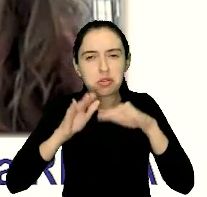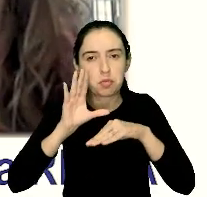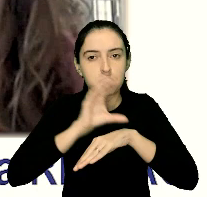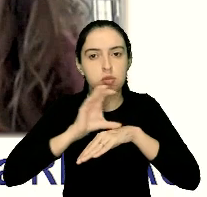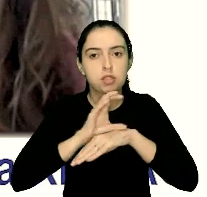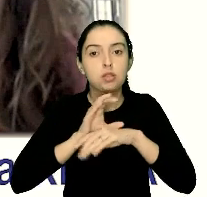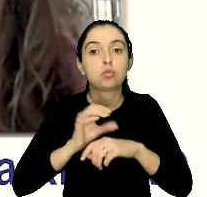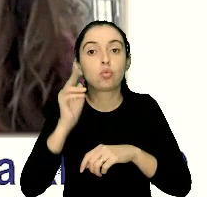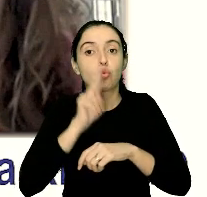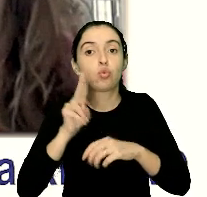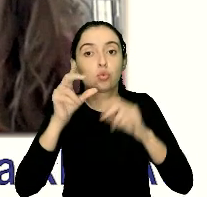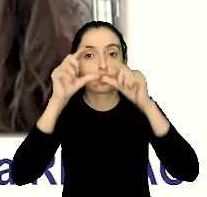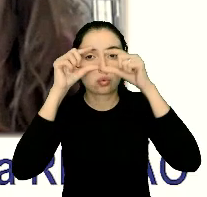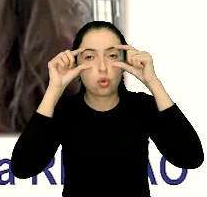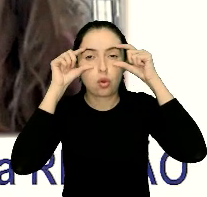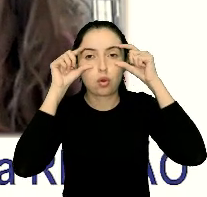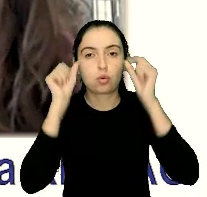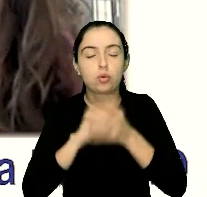aro marrom,